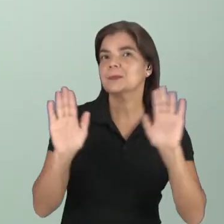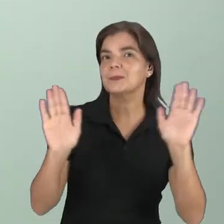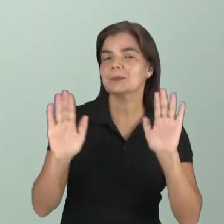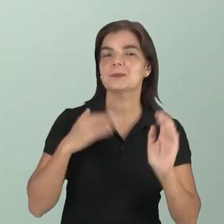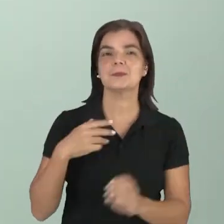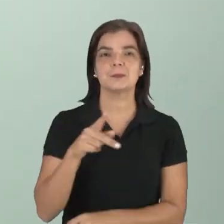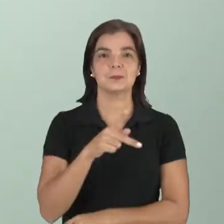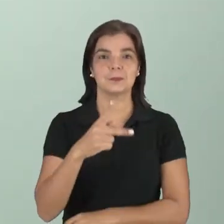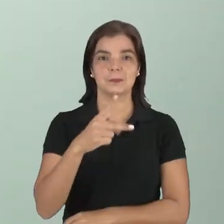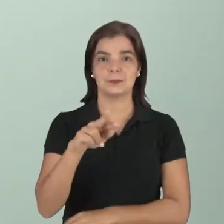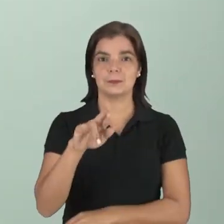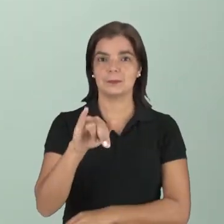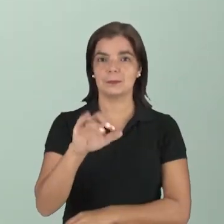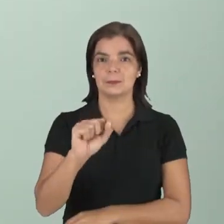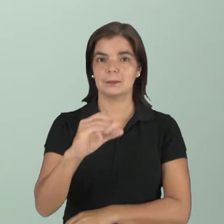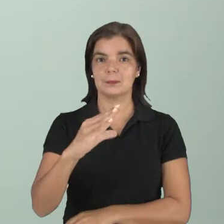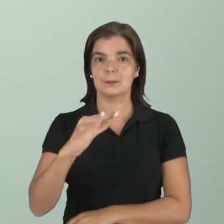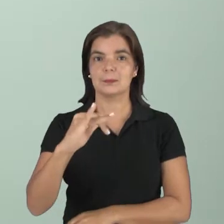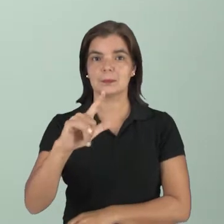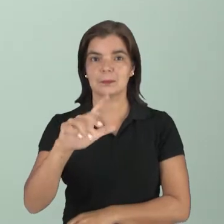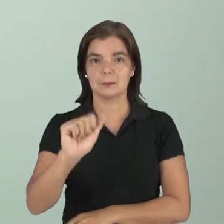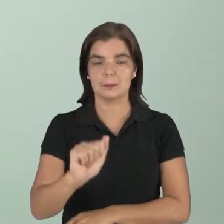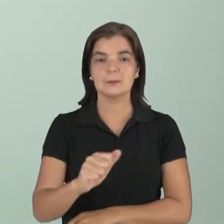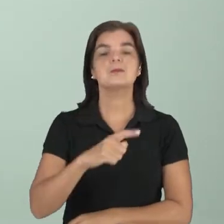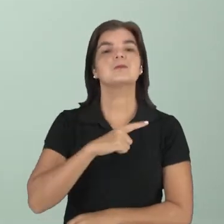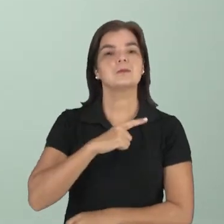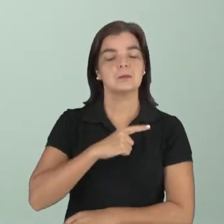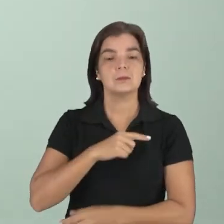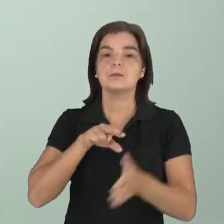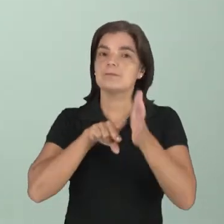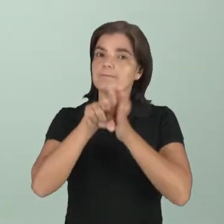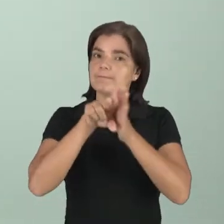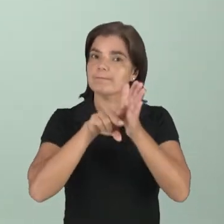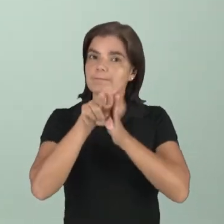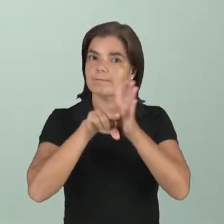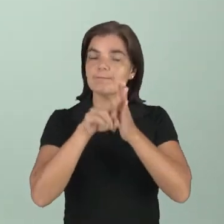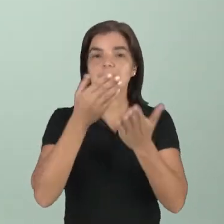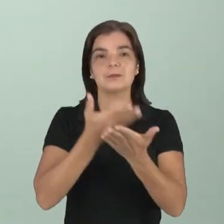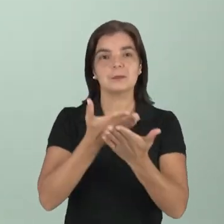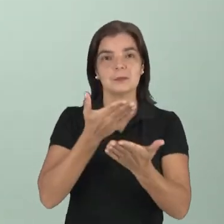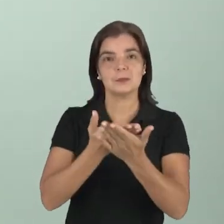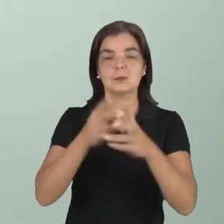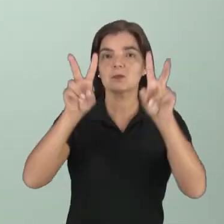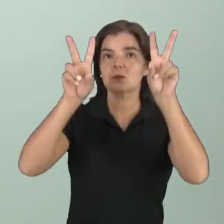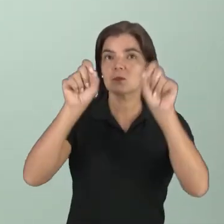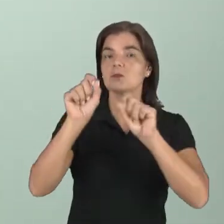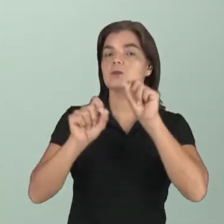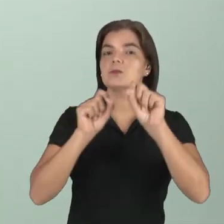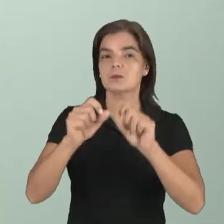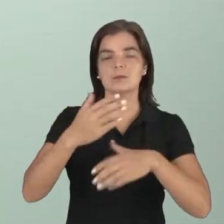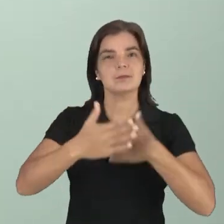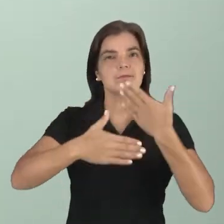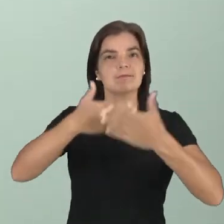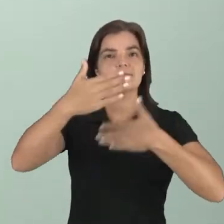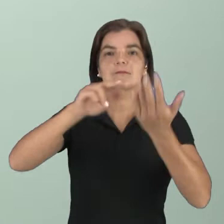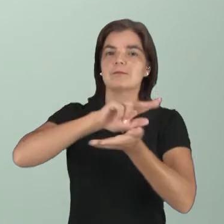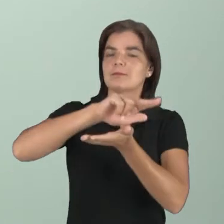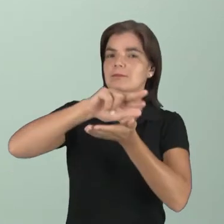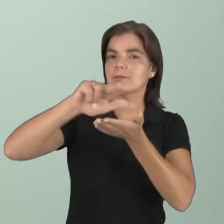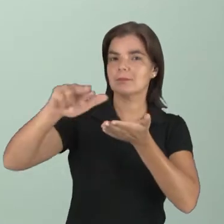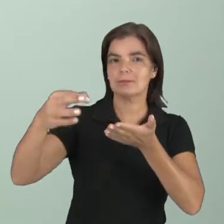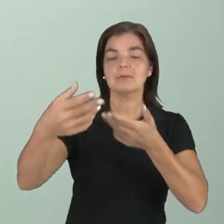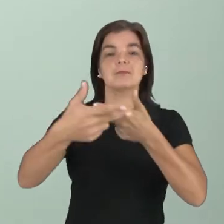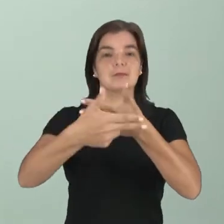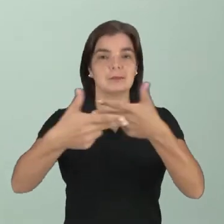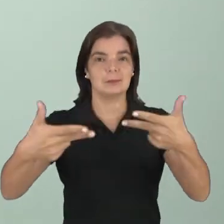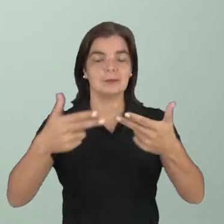Olá, eu sou a professora Priscila. Hoje nós teremos mais uma aula de biologia e o nosso tema será a evolução e a